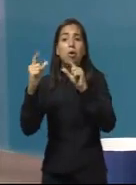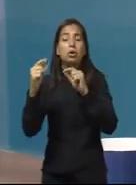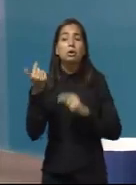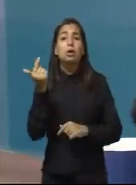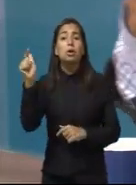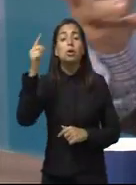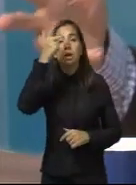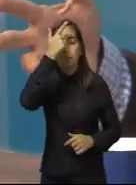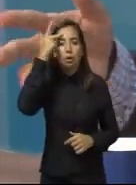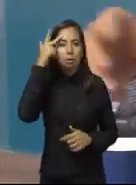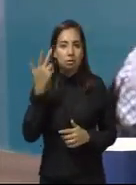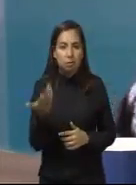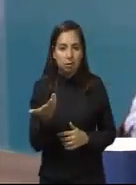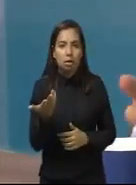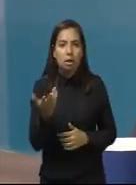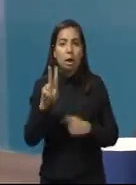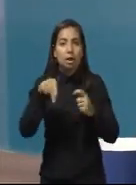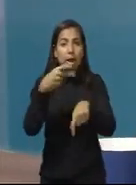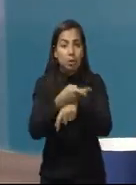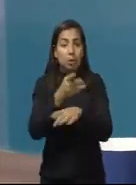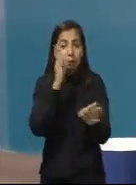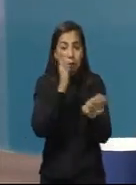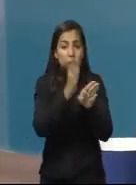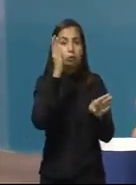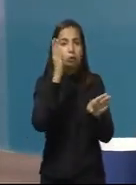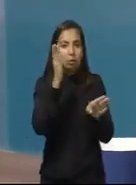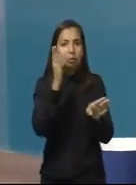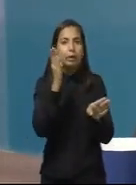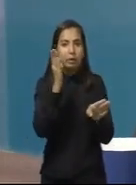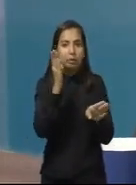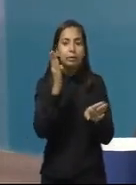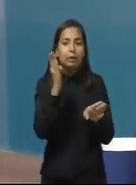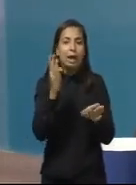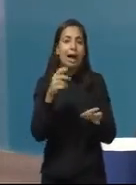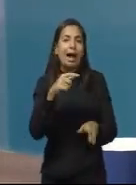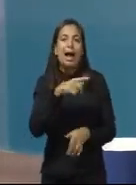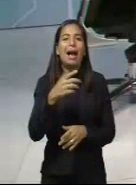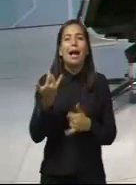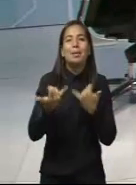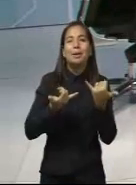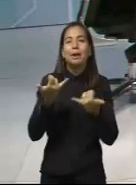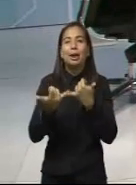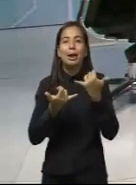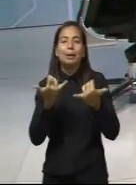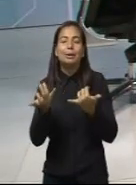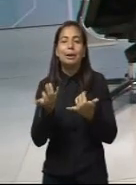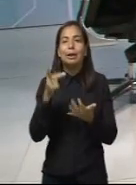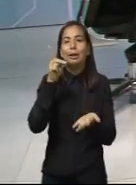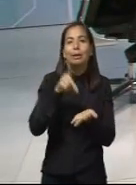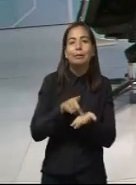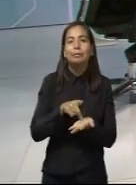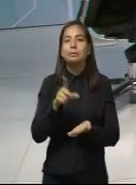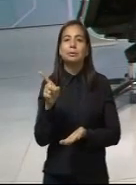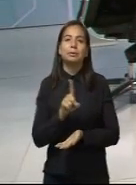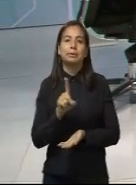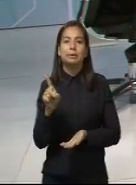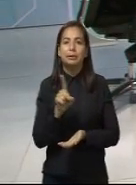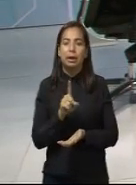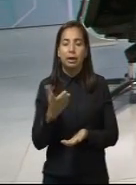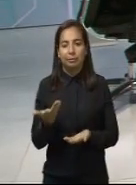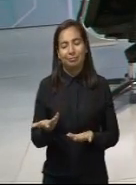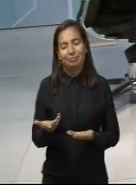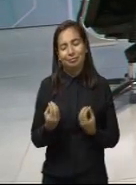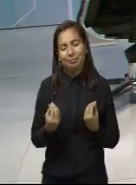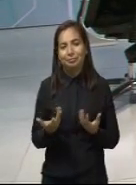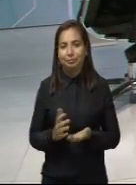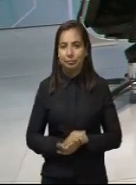e depois de descoberto o que estava fazendo, levou na brincadeira, como se fosse nada. Eu acho que a